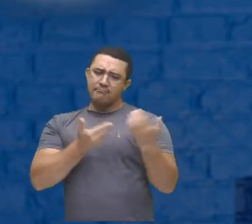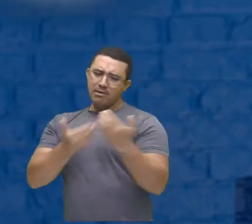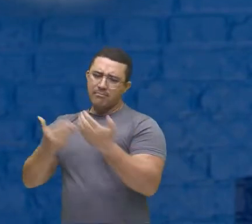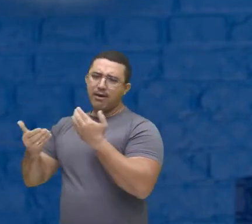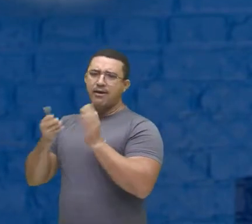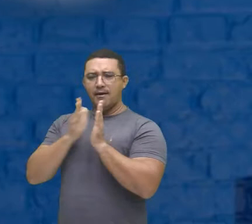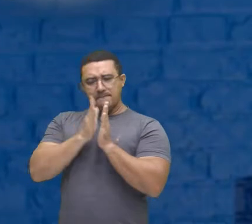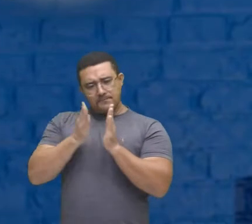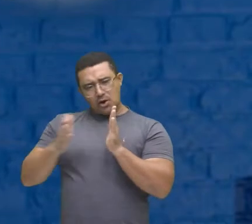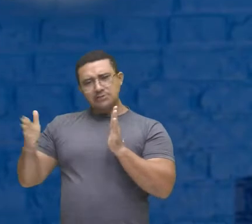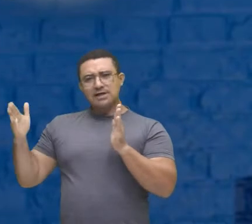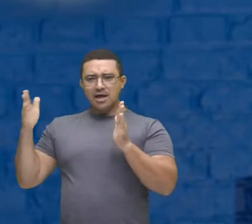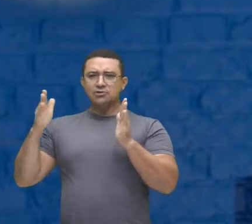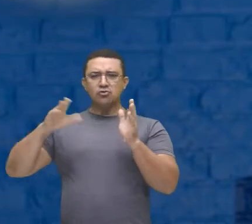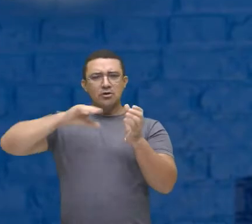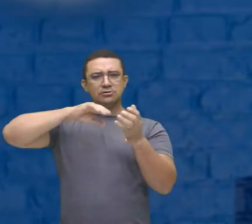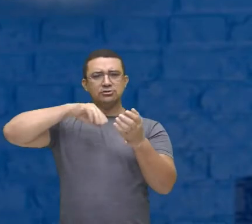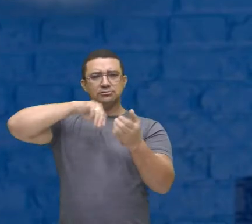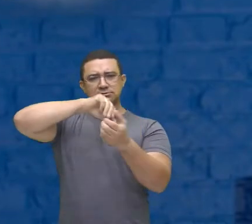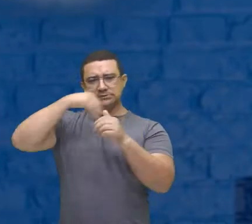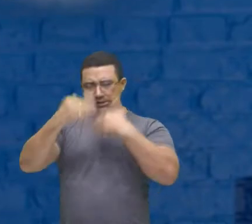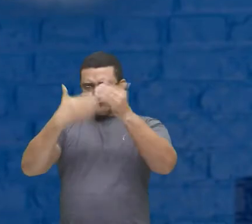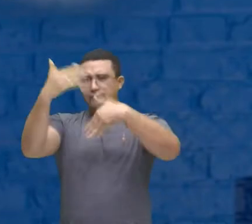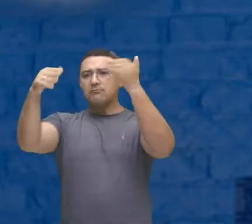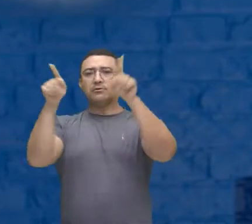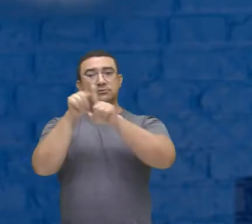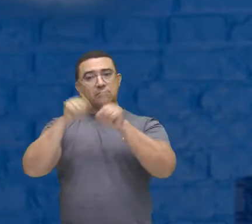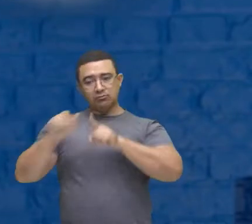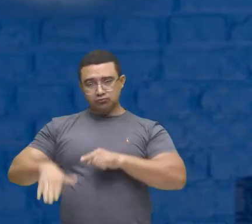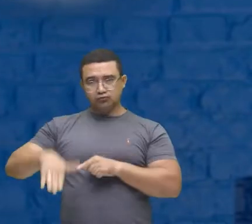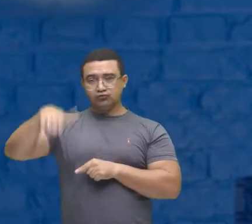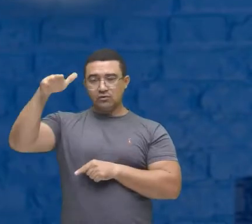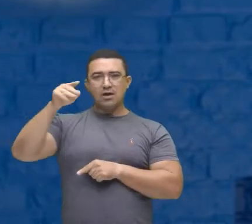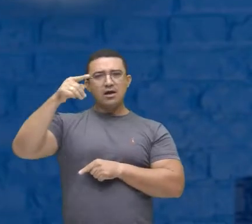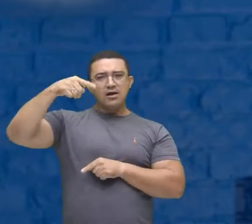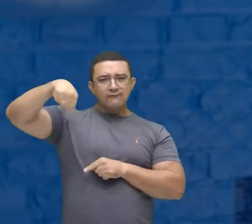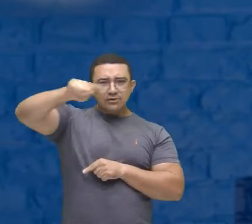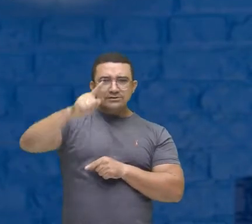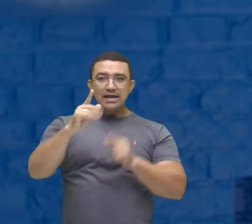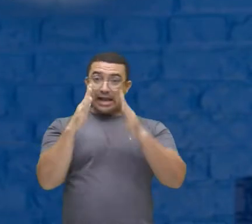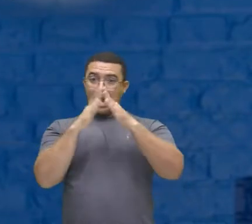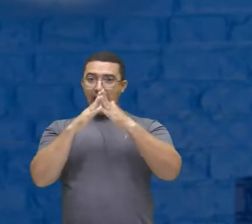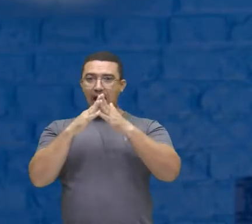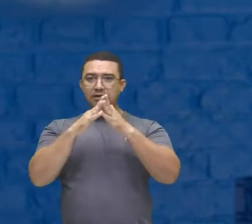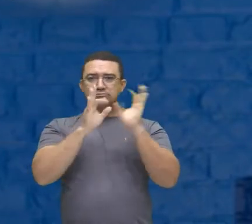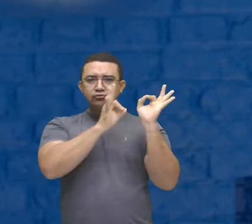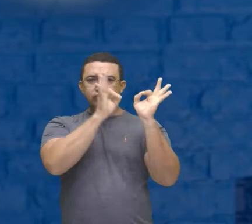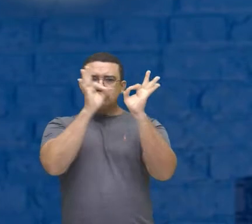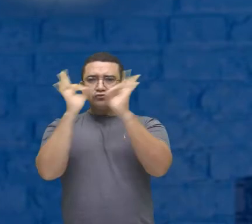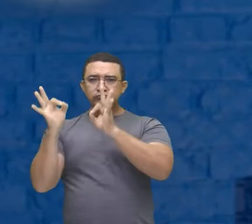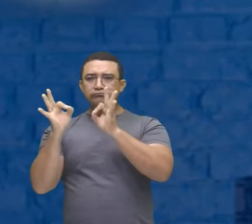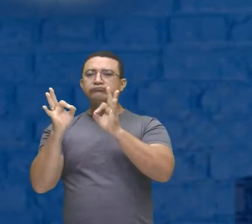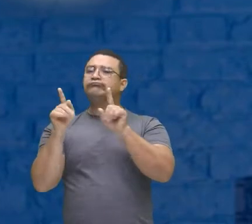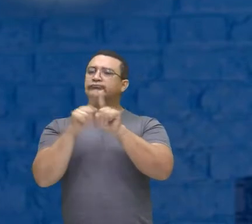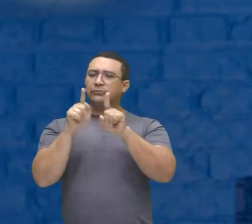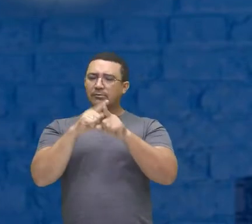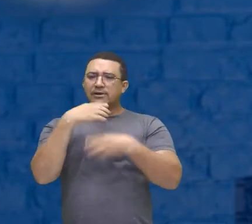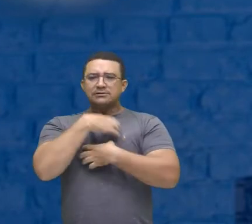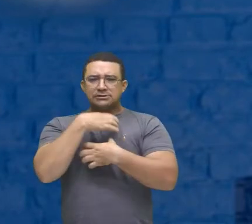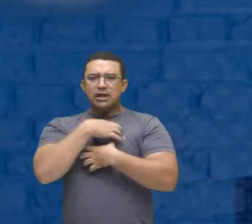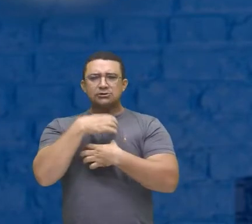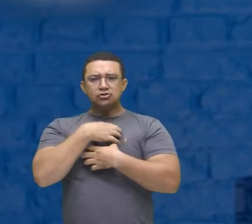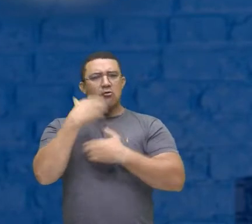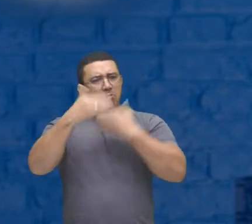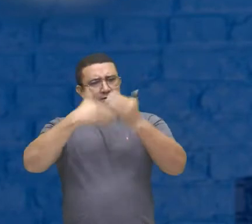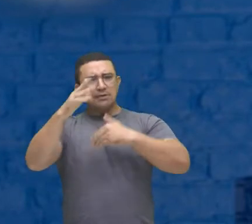desenvolvimento, de crescimento, e eu tenho certeza que você que está em casa está acompanhando, está passando por esse processo, deve ter 10, 11,